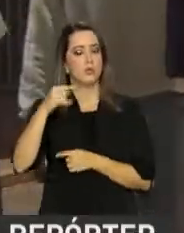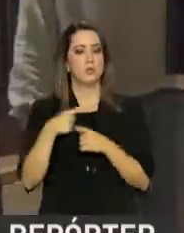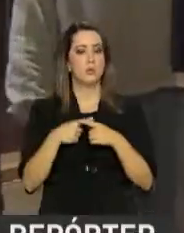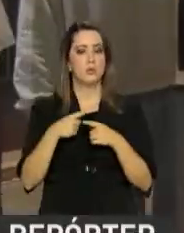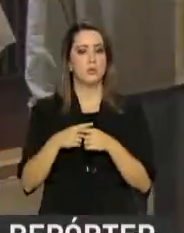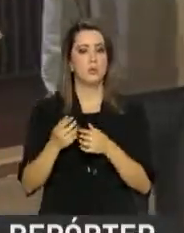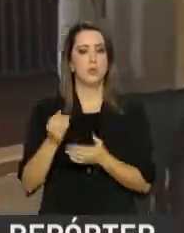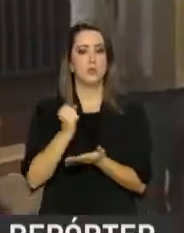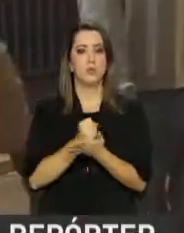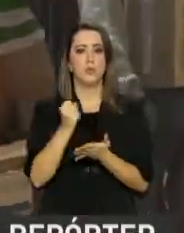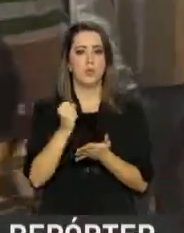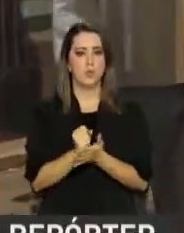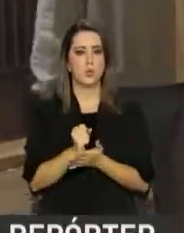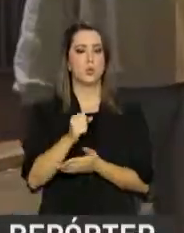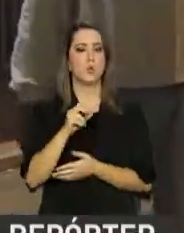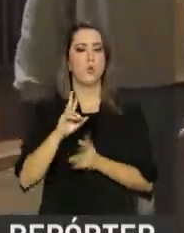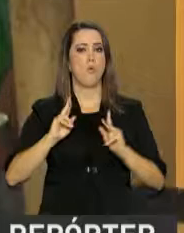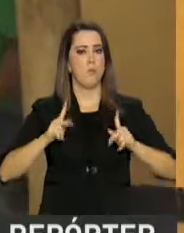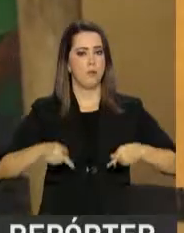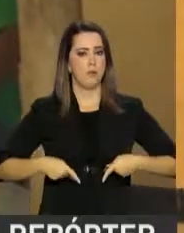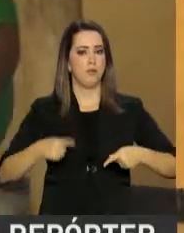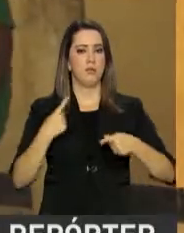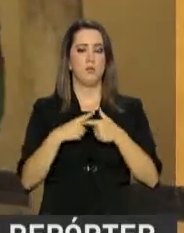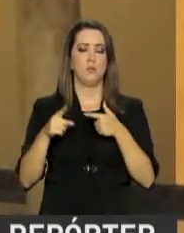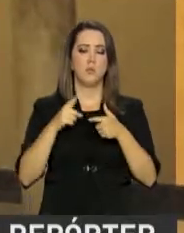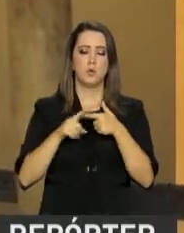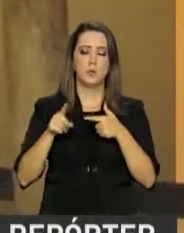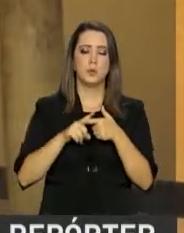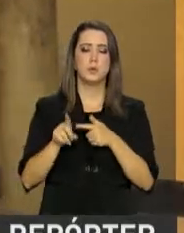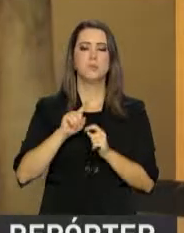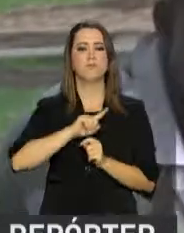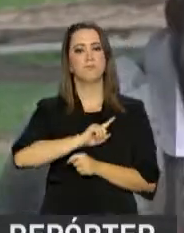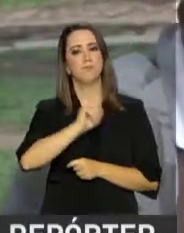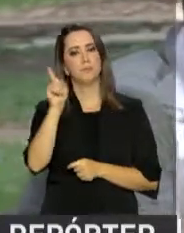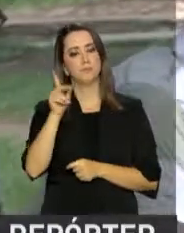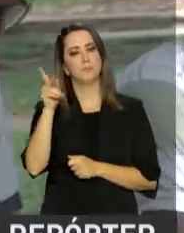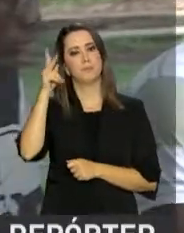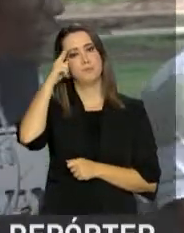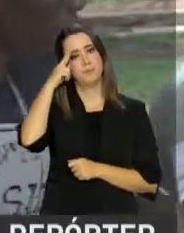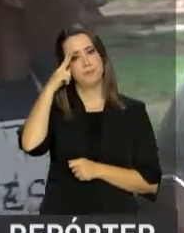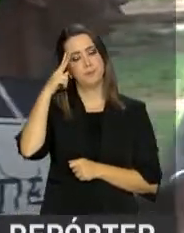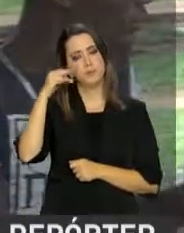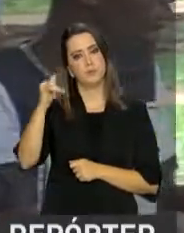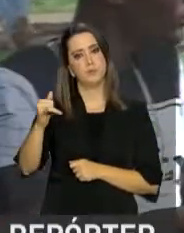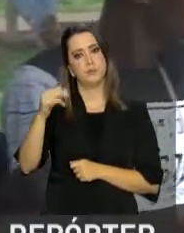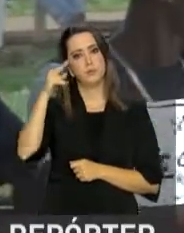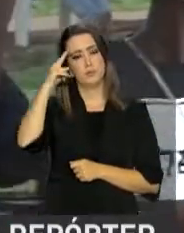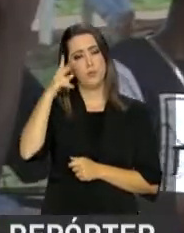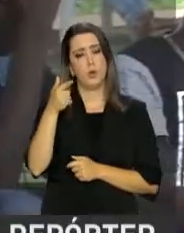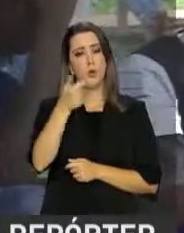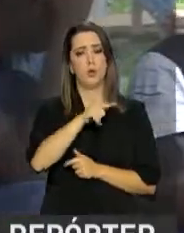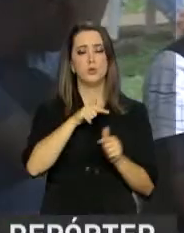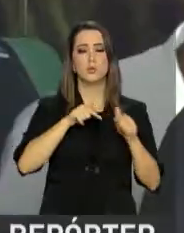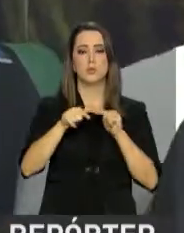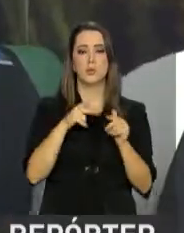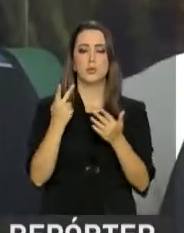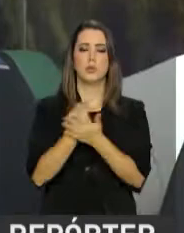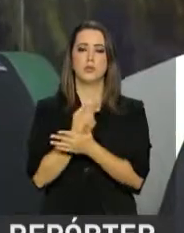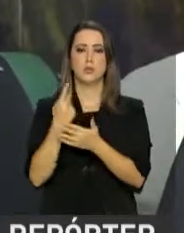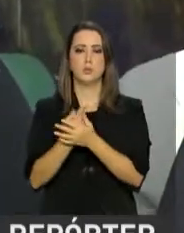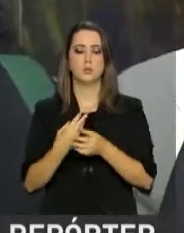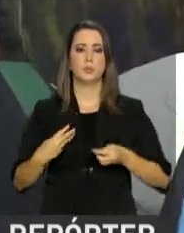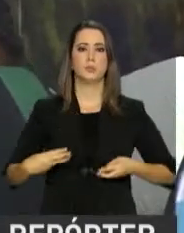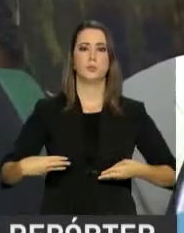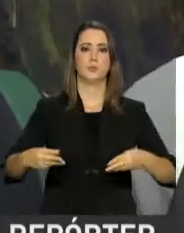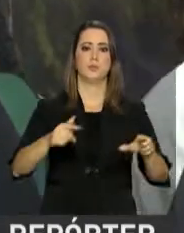concessão de vistos humanitários em decorrência das crises que atingem esse país. Outras ações são feitas pelo Ministério do